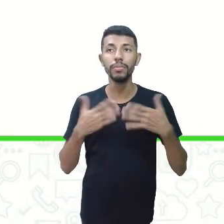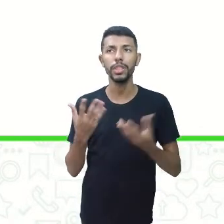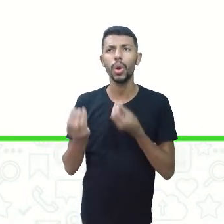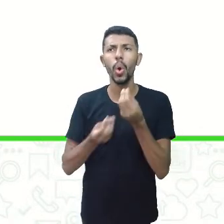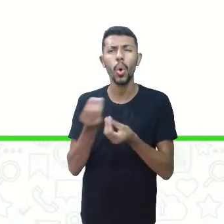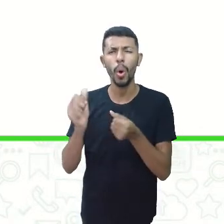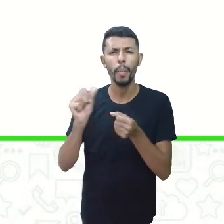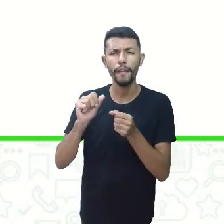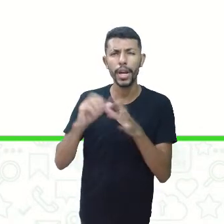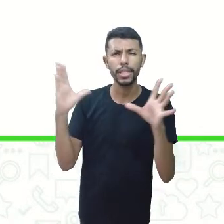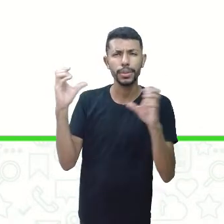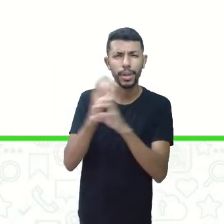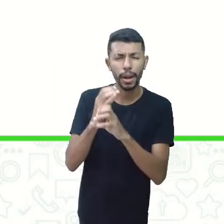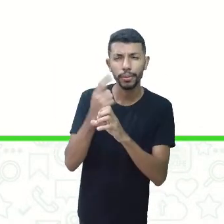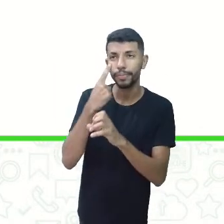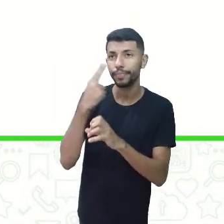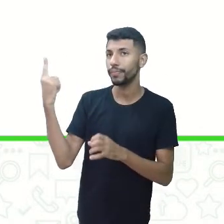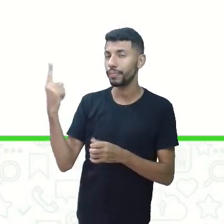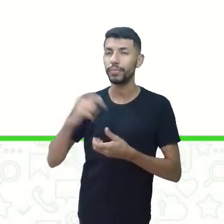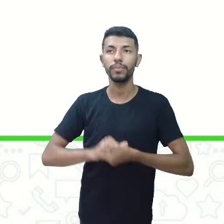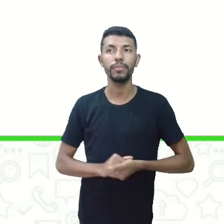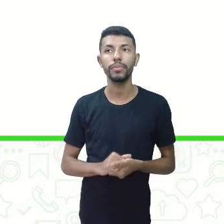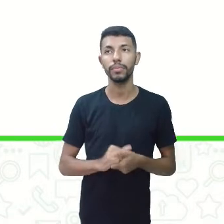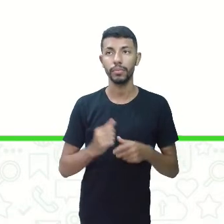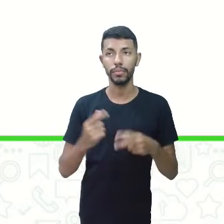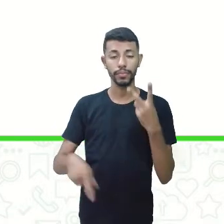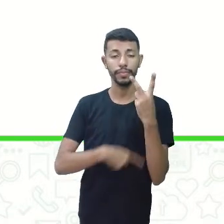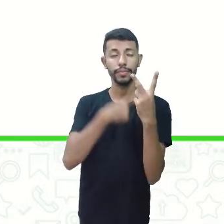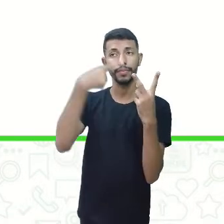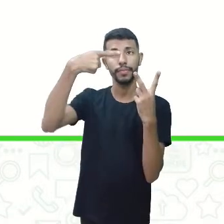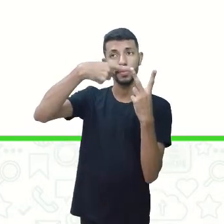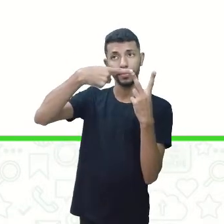ficar isso? Daí a gente diz, a raiz de